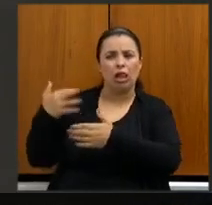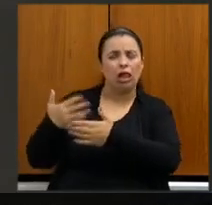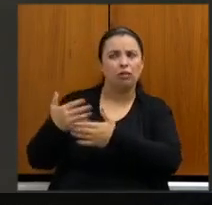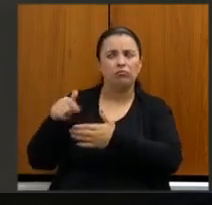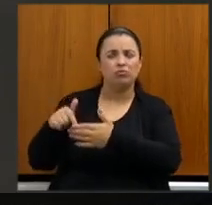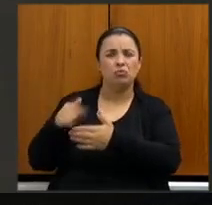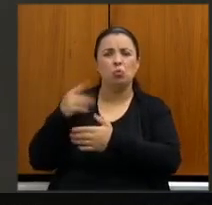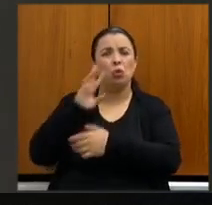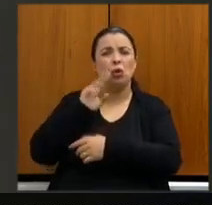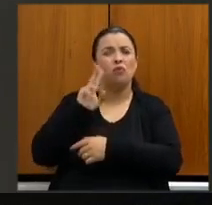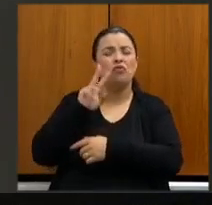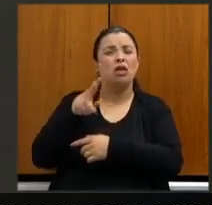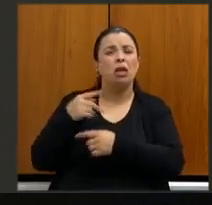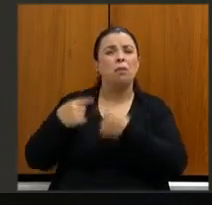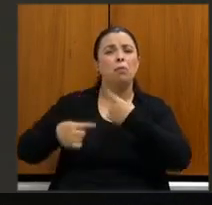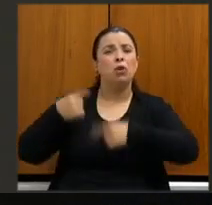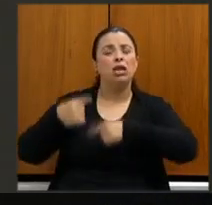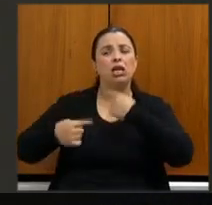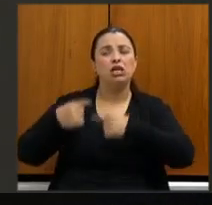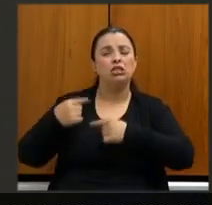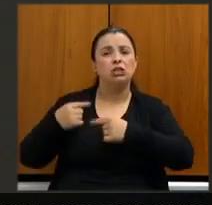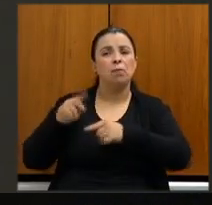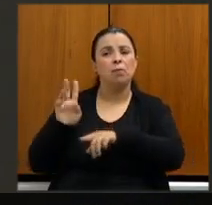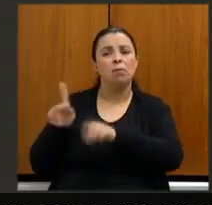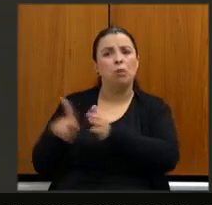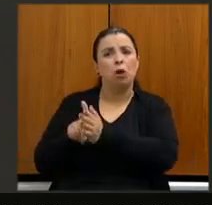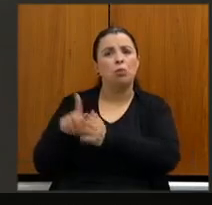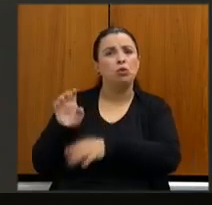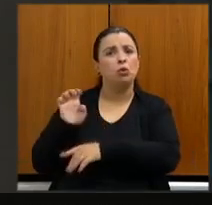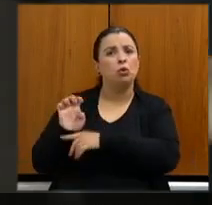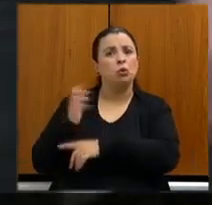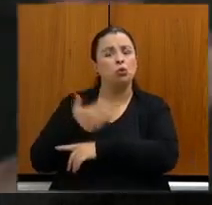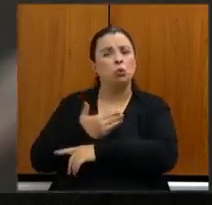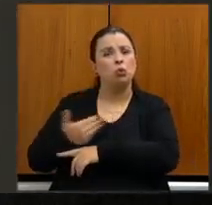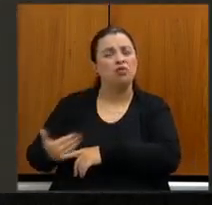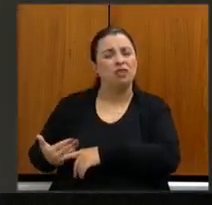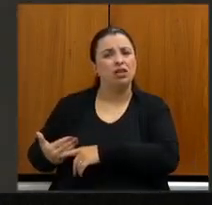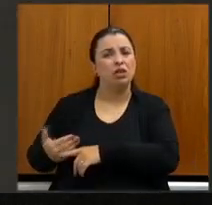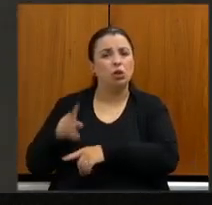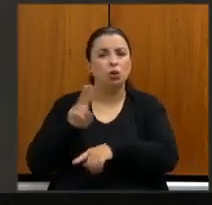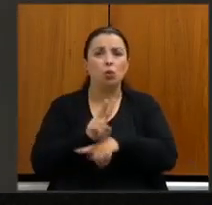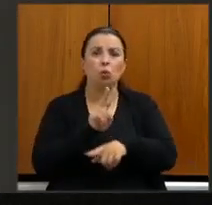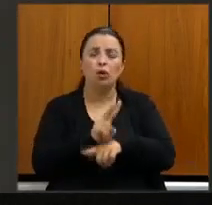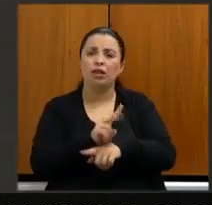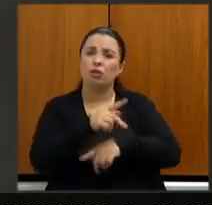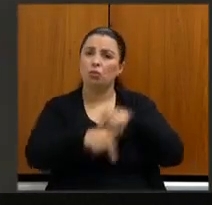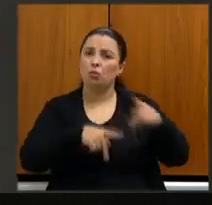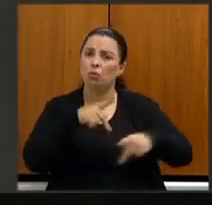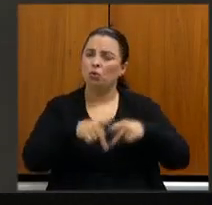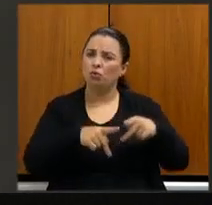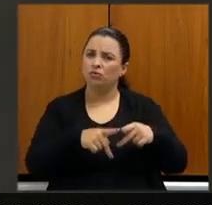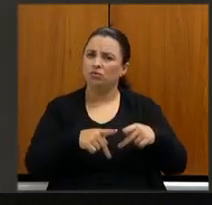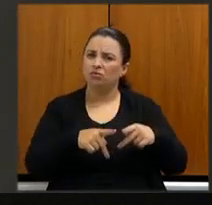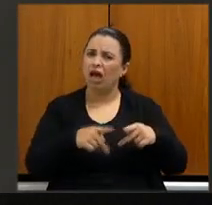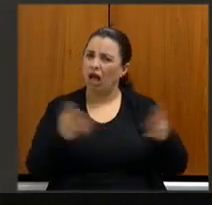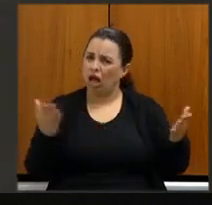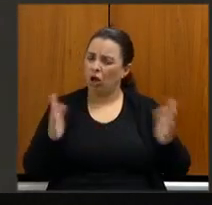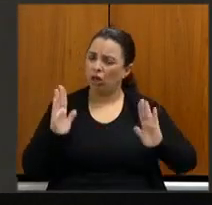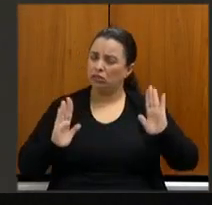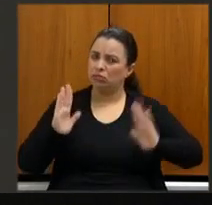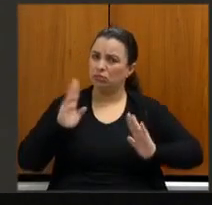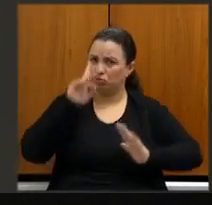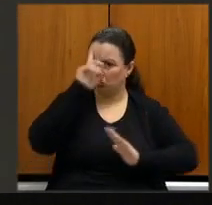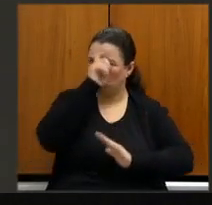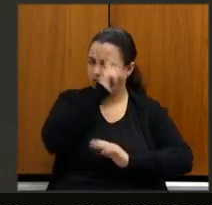povo nesse momento de grave aprofundamento de crise social e política em 2020 eu participei diretamente